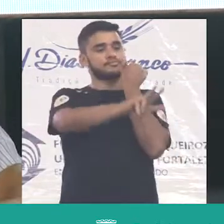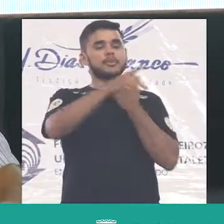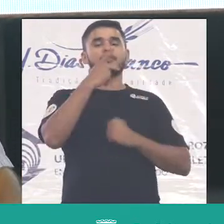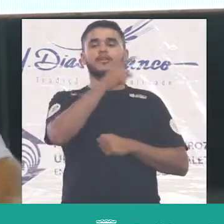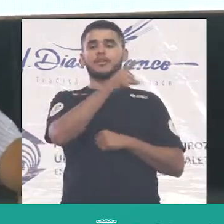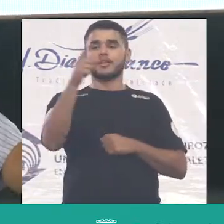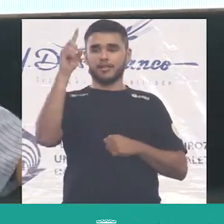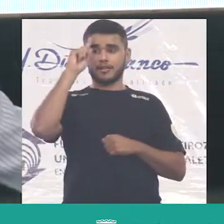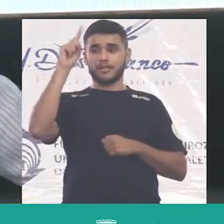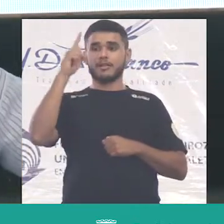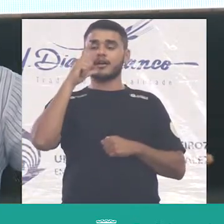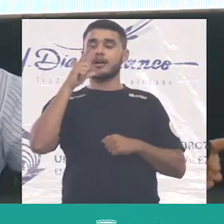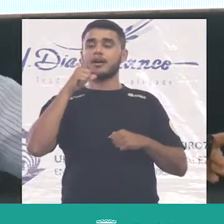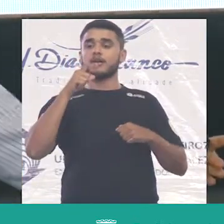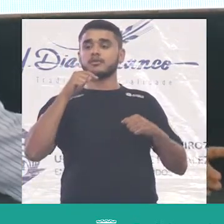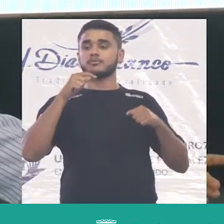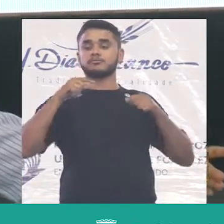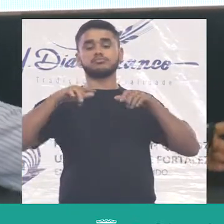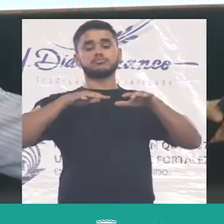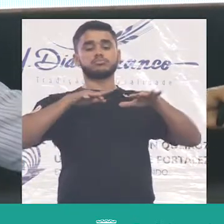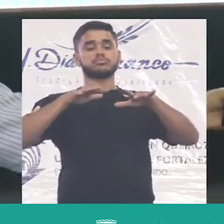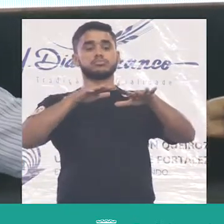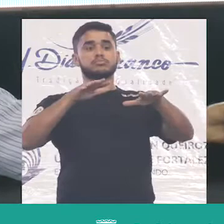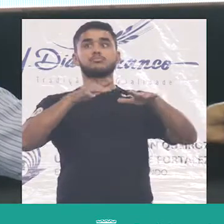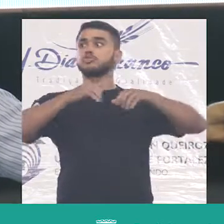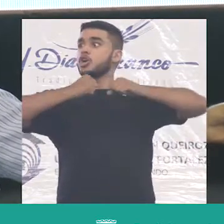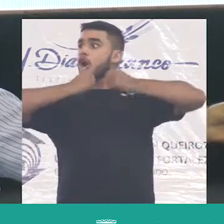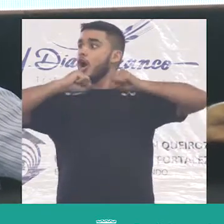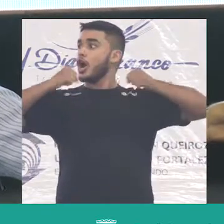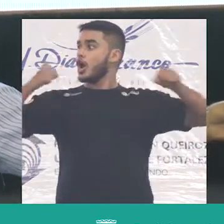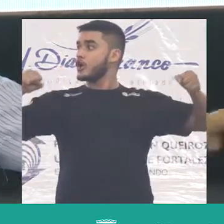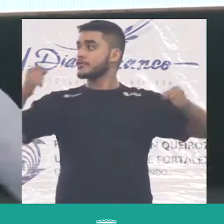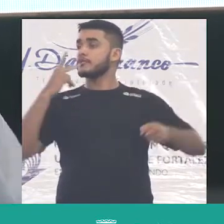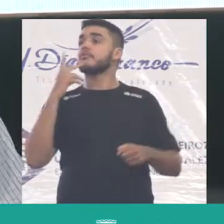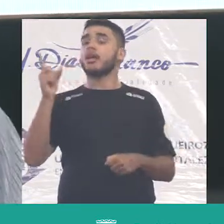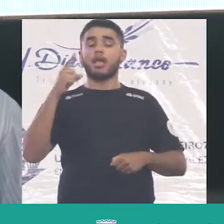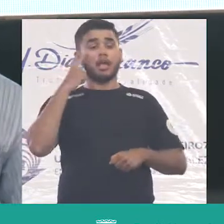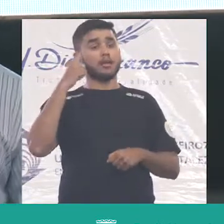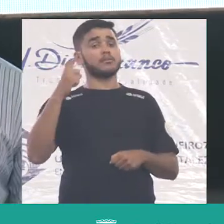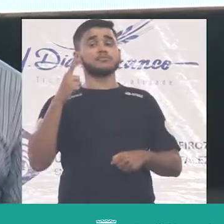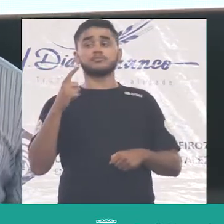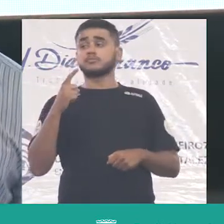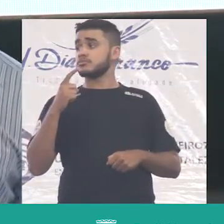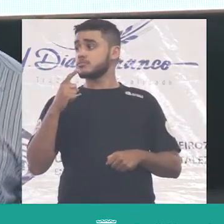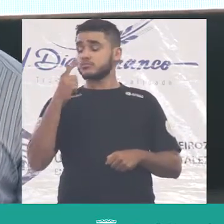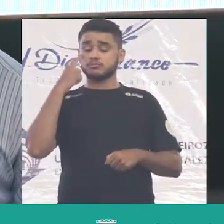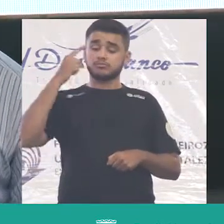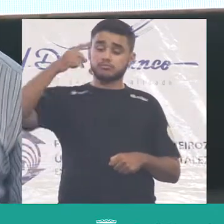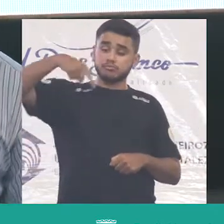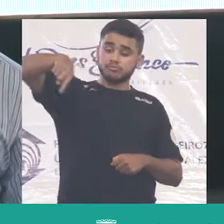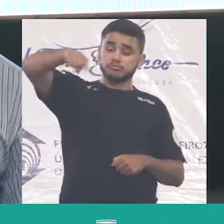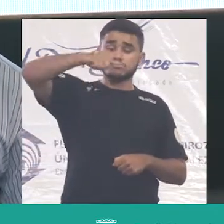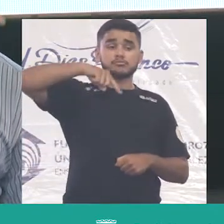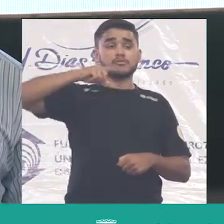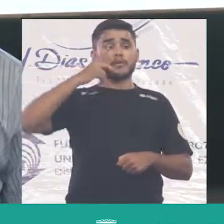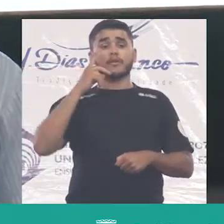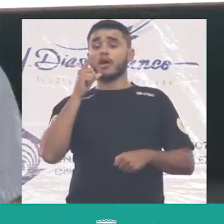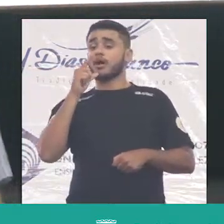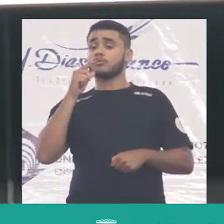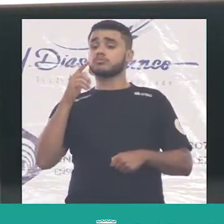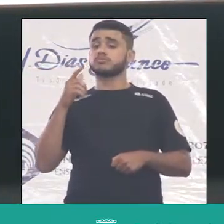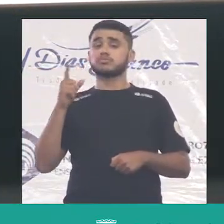Pronto. É isso. É como se você tivesse uma piscina gigante e você botasse no meio dela um